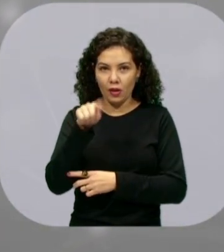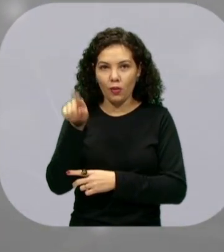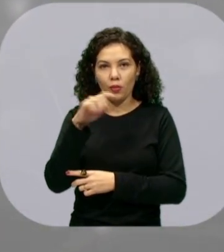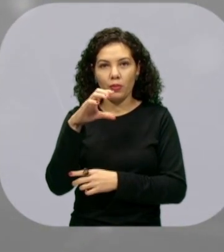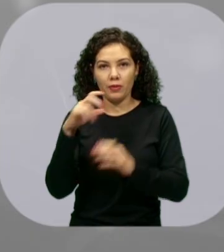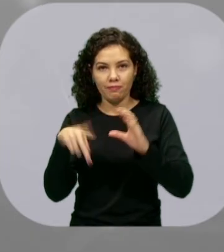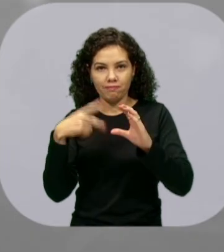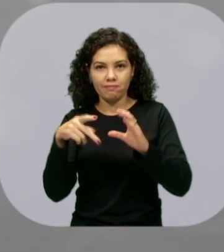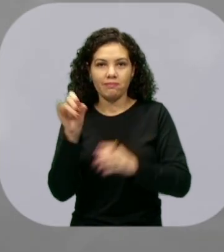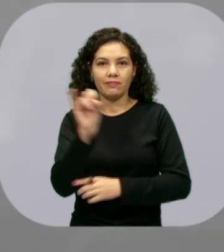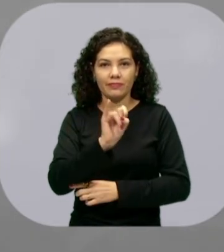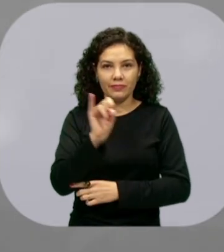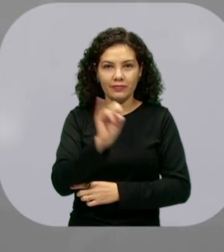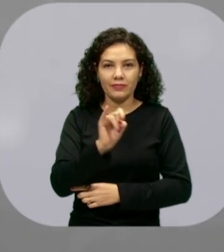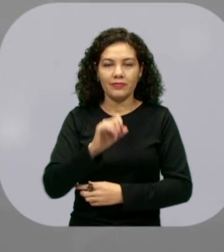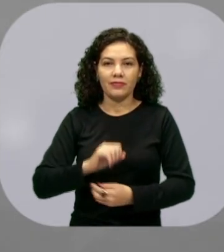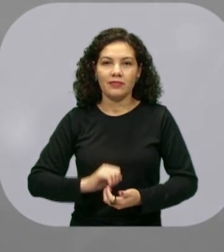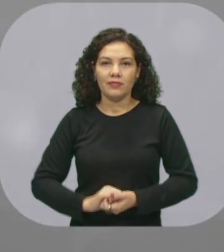@Câmara Itajaí.